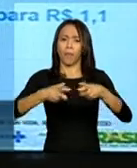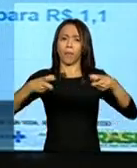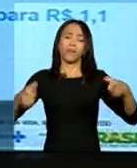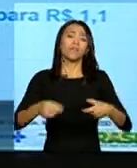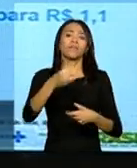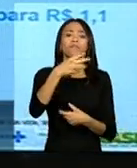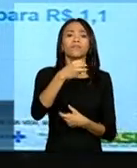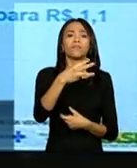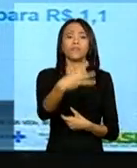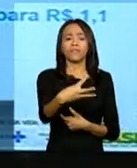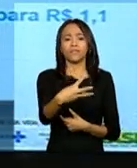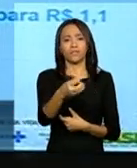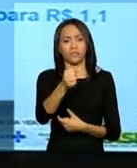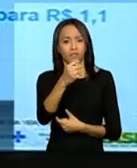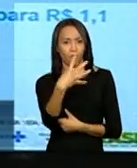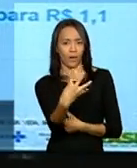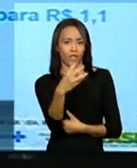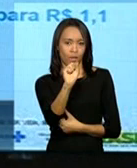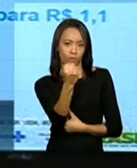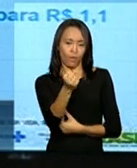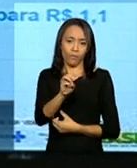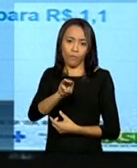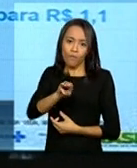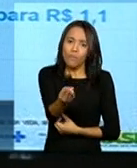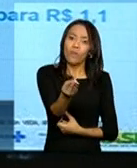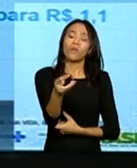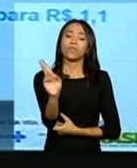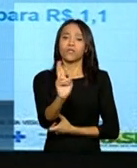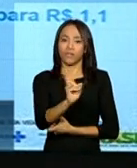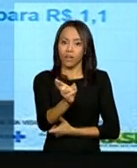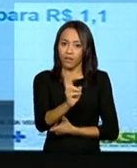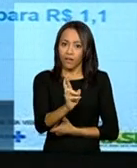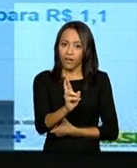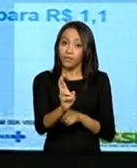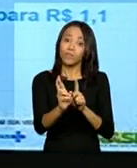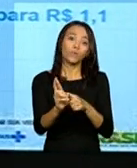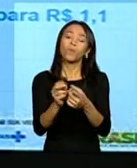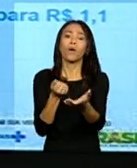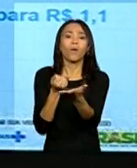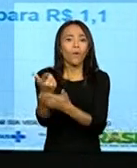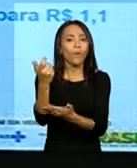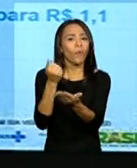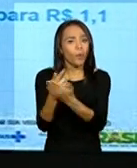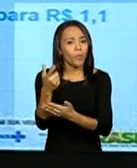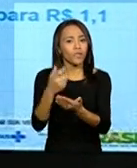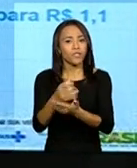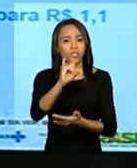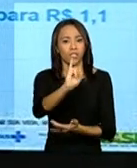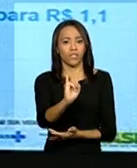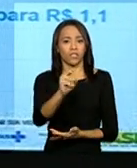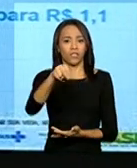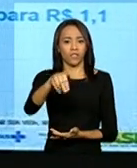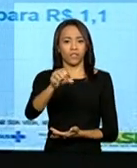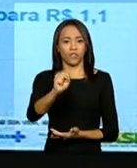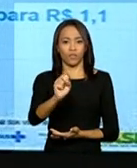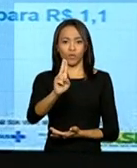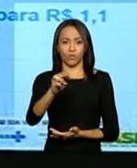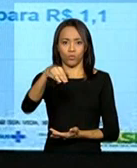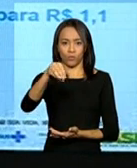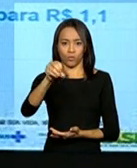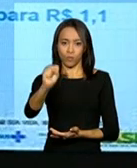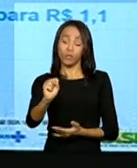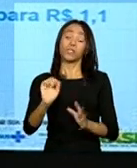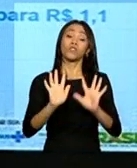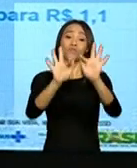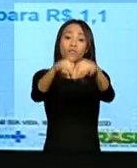milhões deais e o custo e hoje e com com aquisição de insumos para o Butantã é chegando ao final com 1